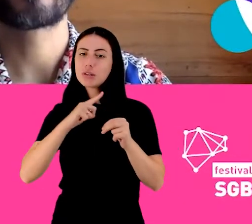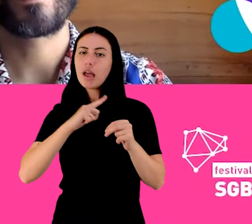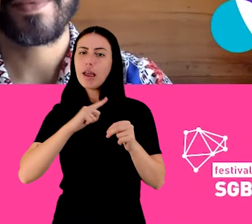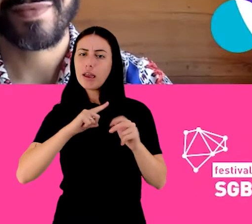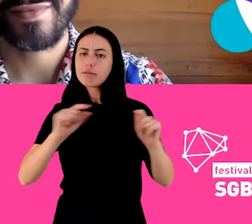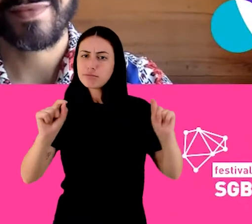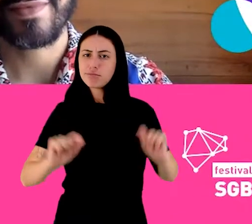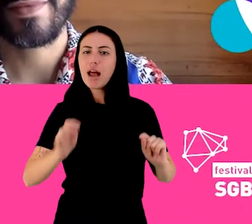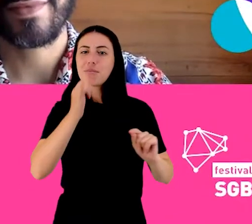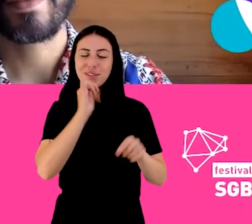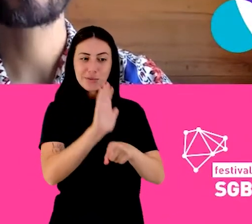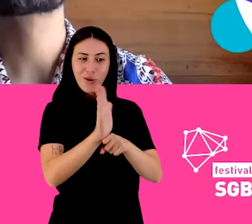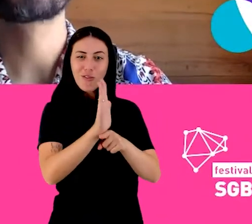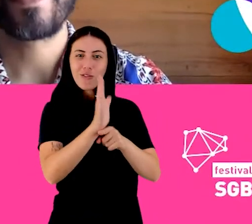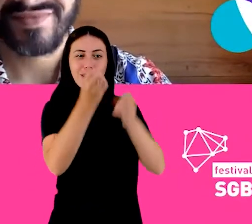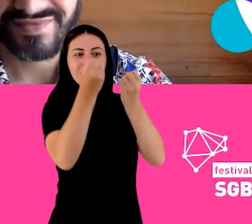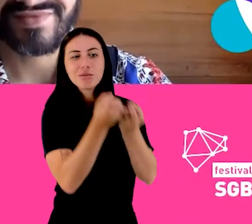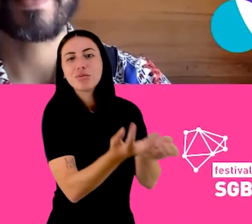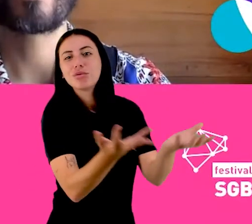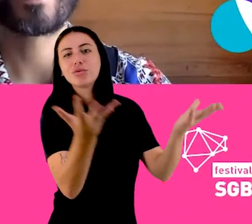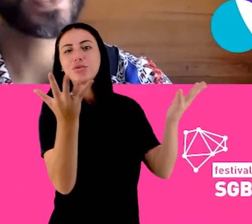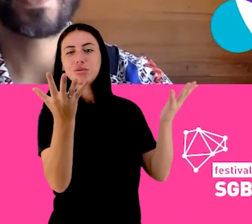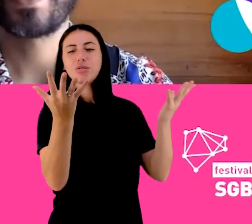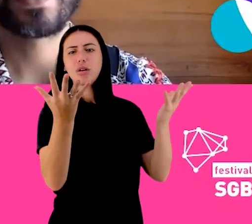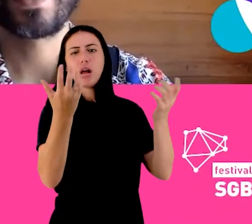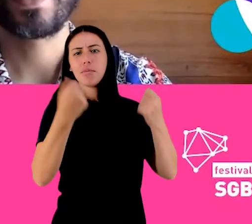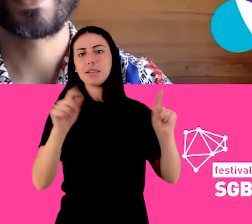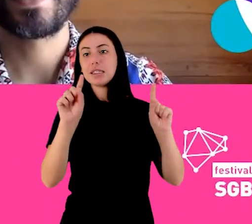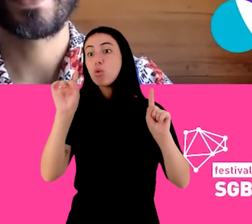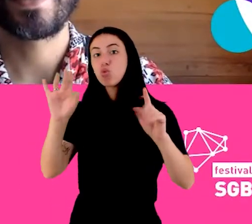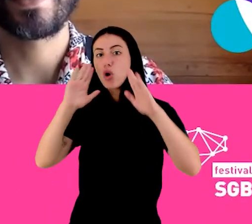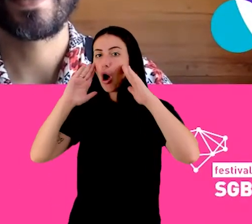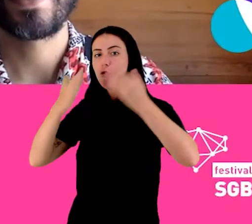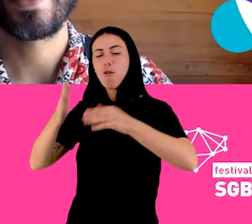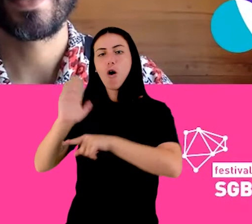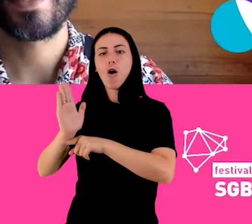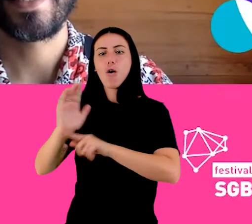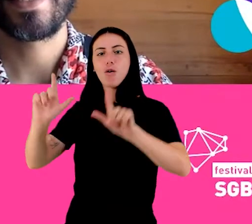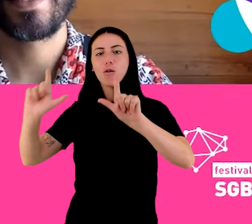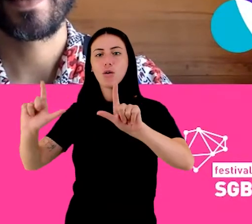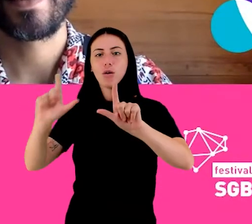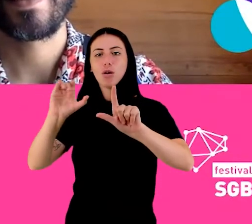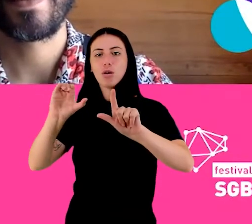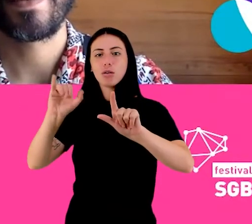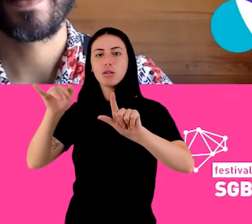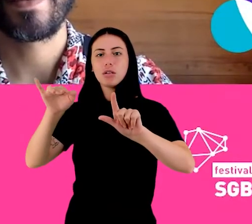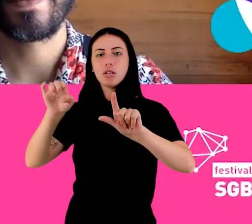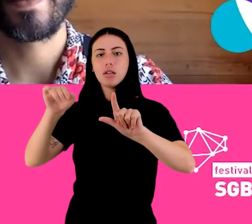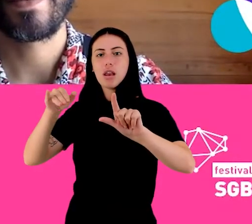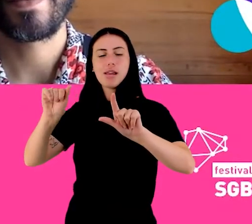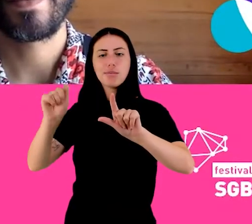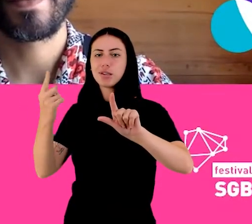falar sobre racismo estrutural. E aí a partir disso, a gente vai abrir novas comissões. E aí vamos falar